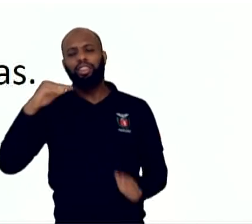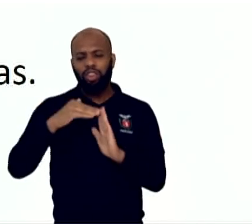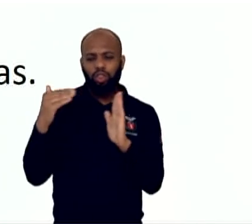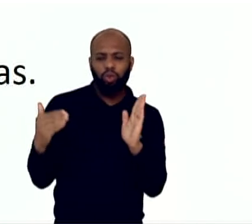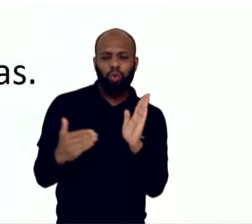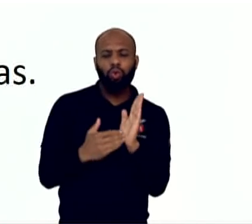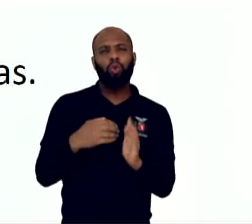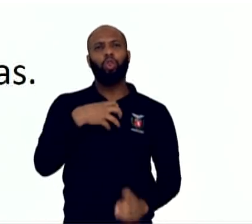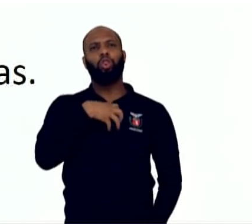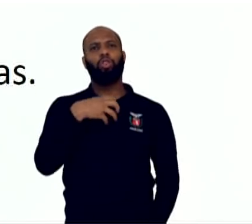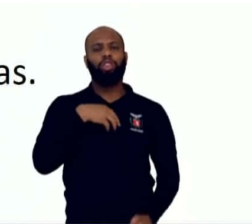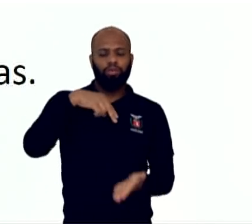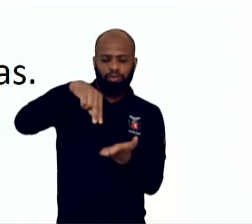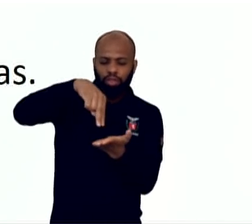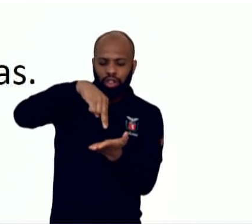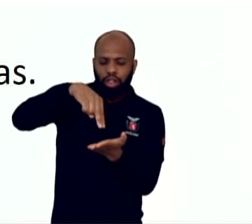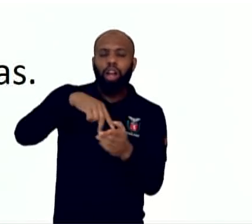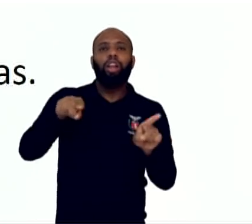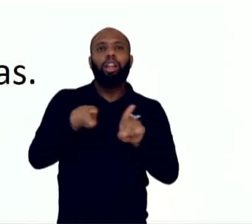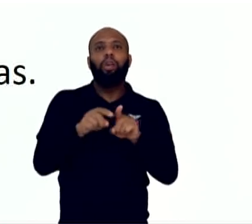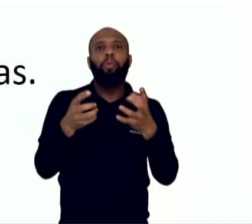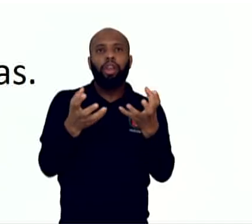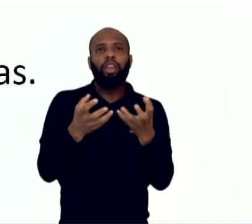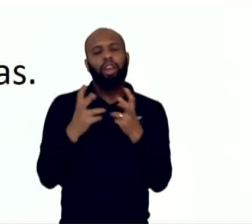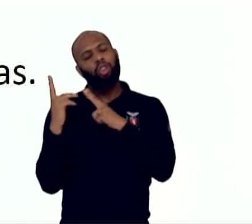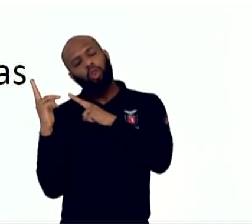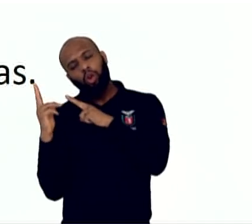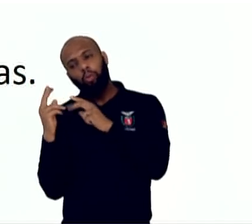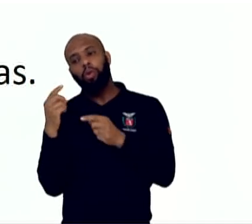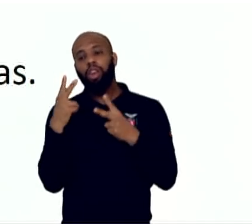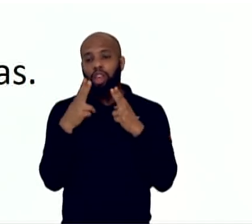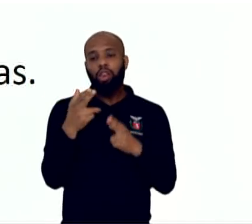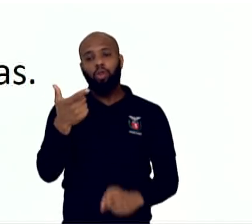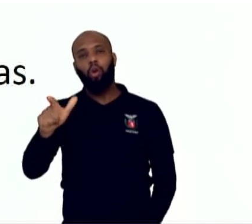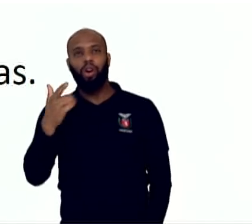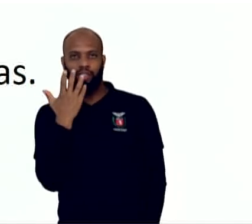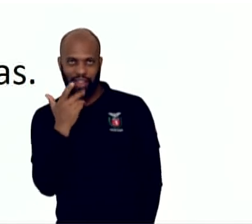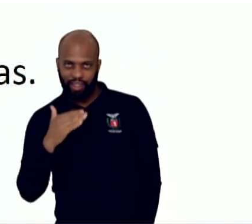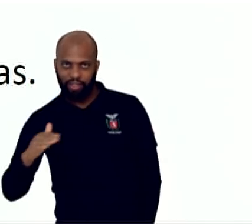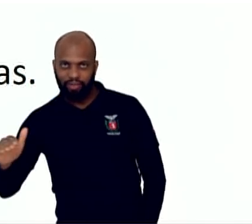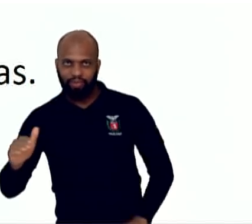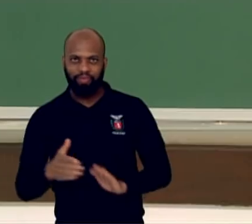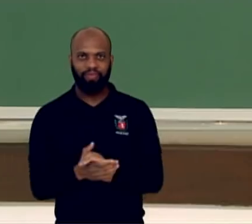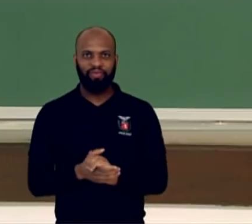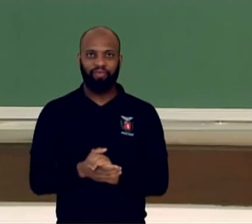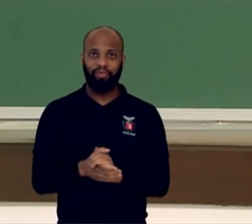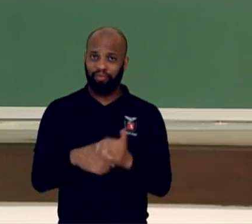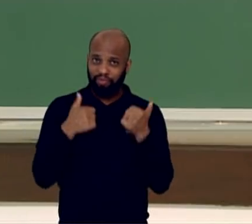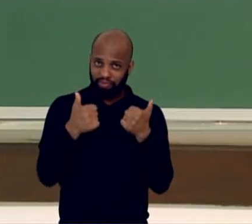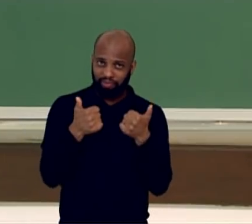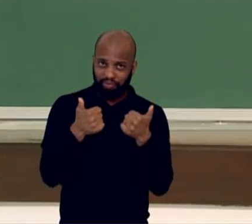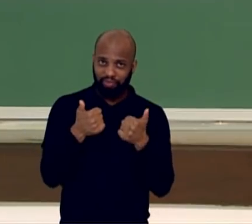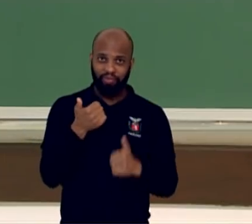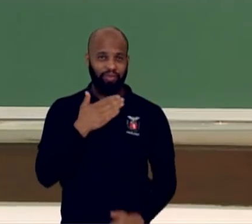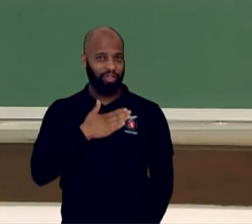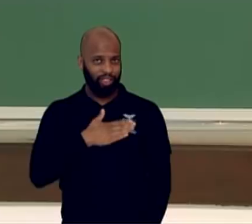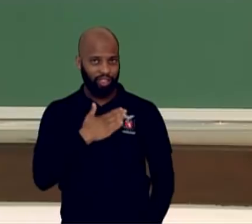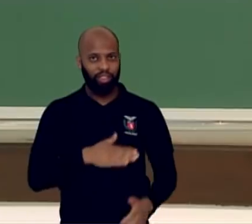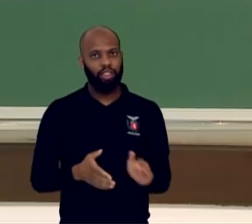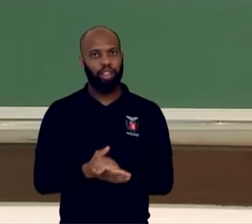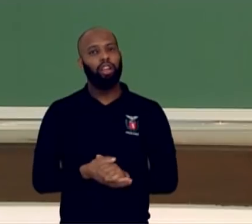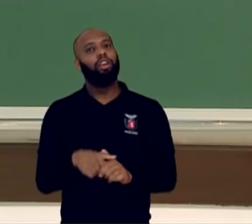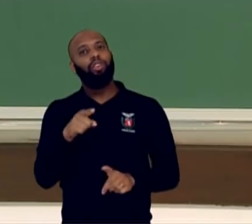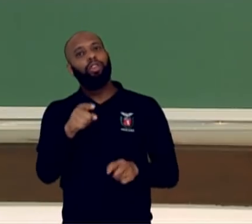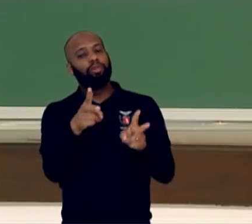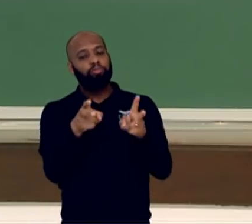danças e também quer dormir como as outras crianças. Tudo bem? Gostaram do poema? Vocês percebem que esse é